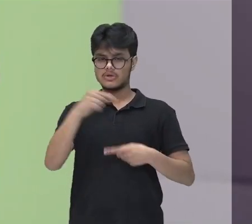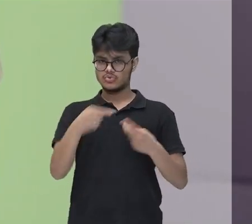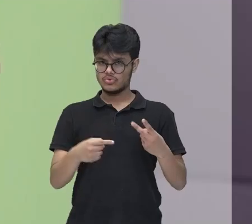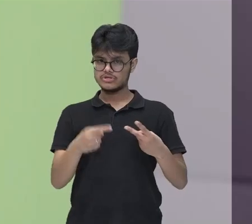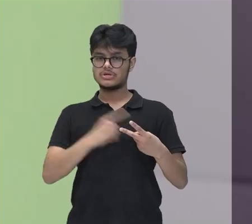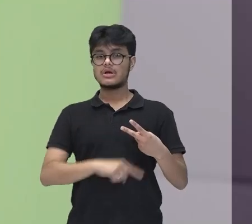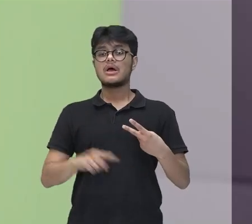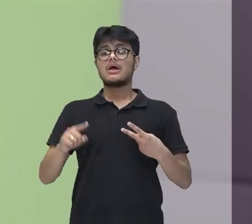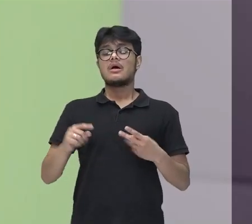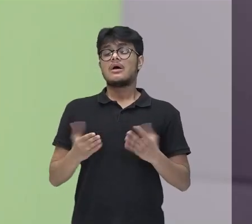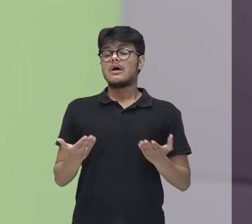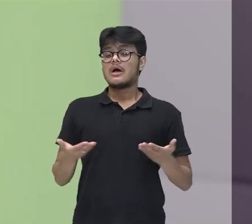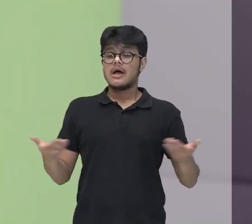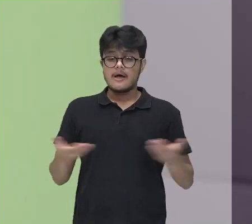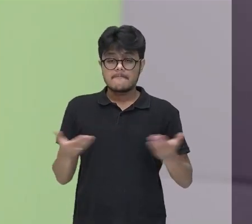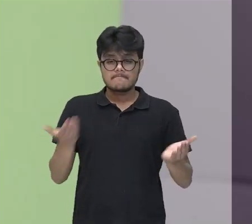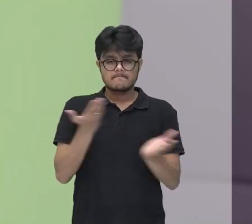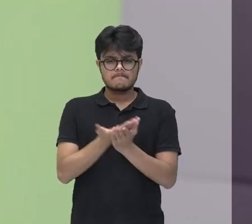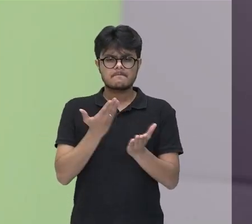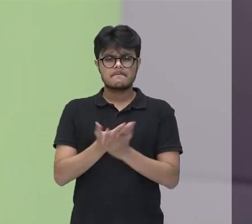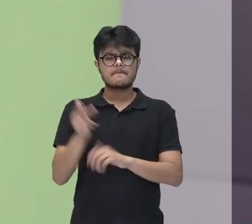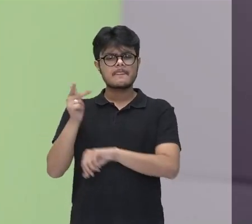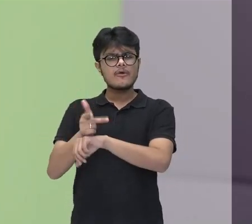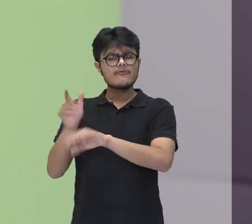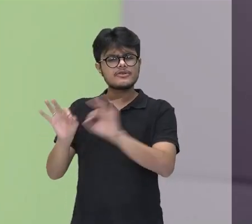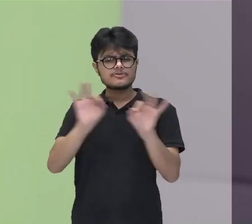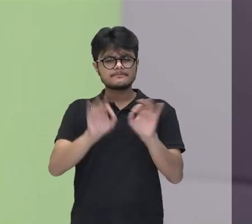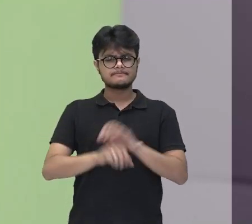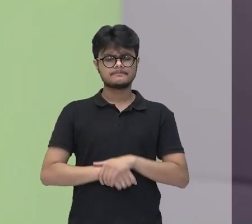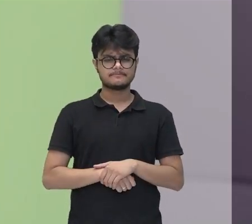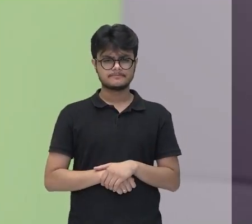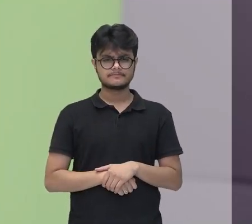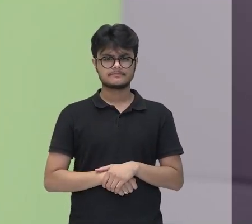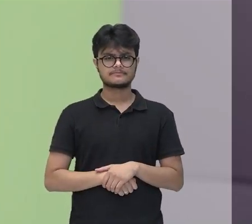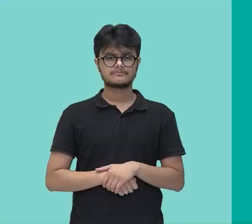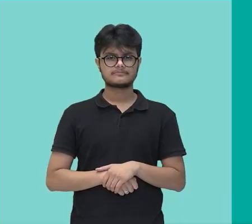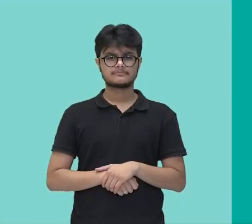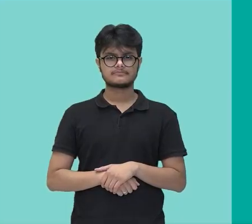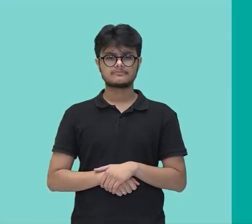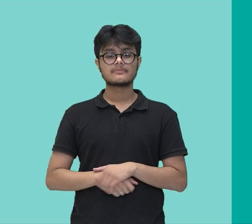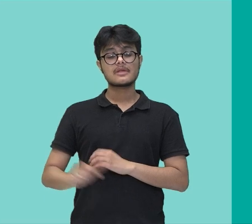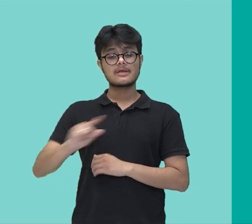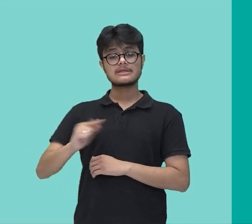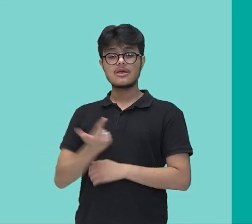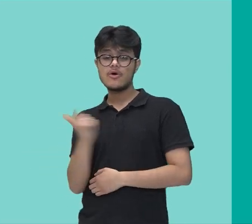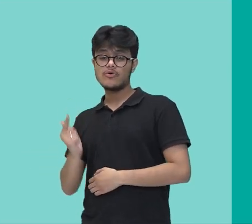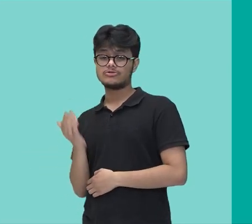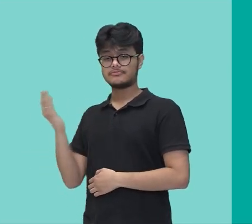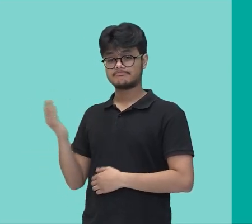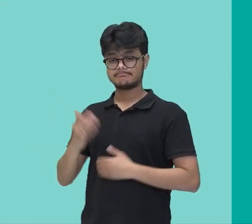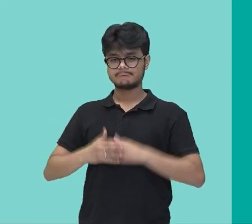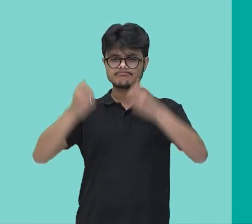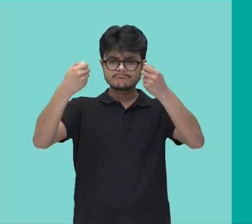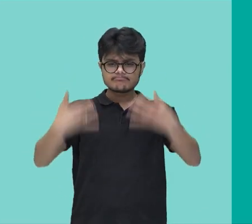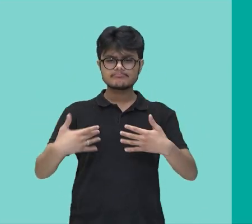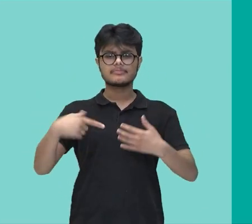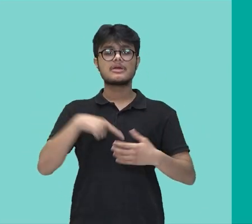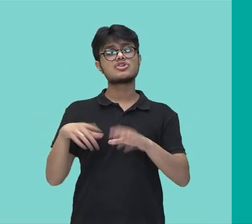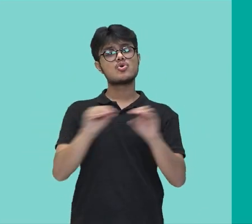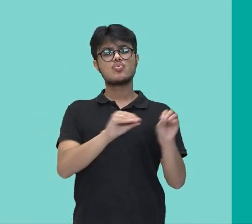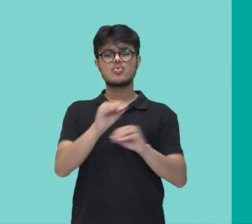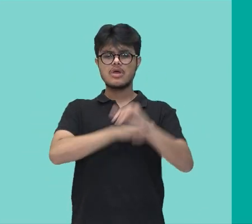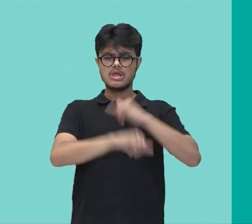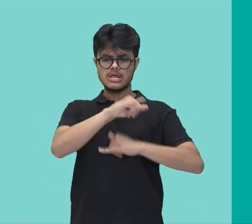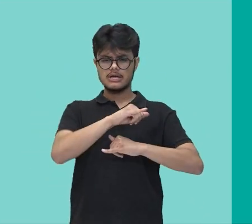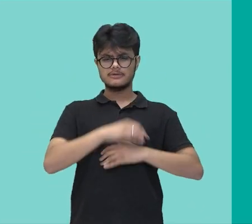na panela. Vamos voltar ao vídeo novamente, em que ainda tem mais um processo aí de transferência de calor